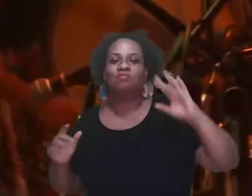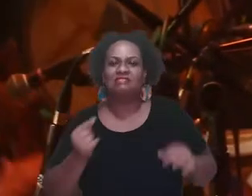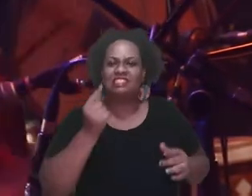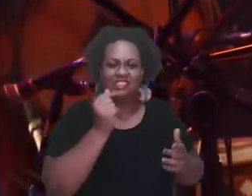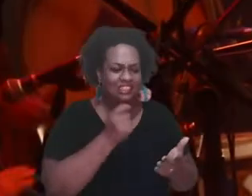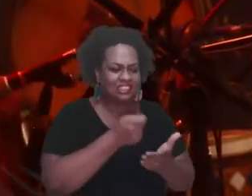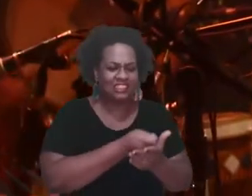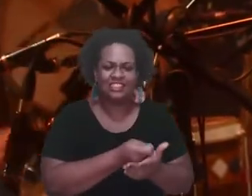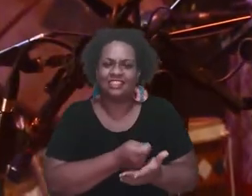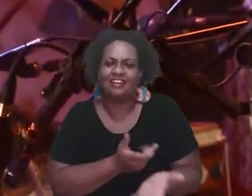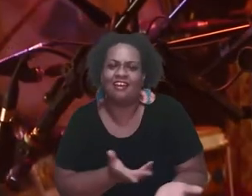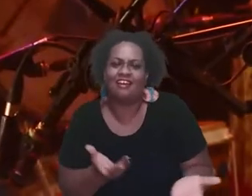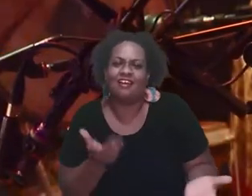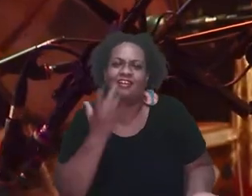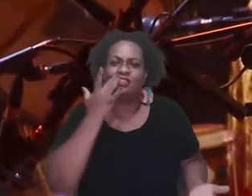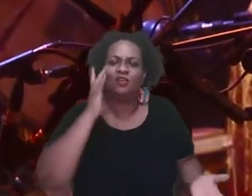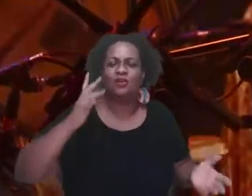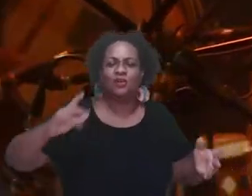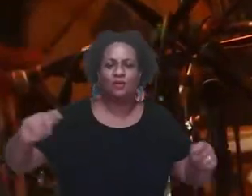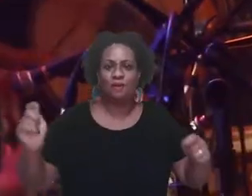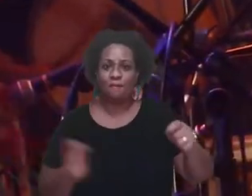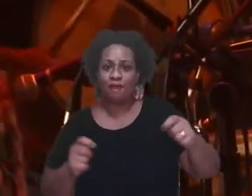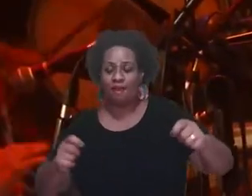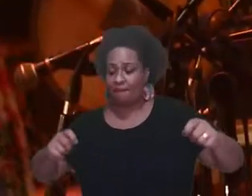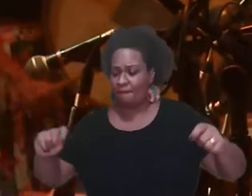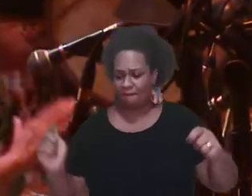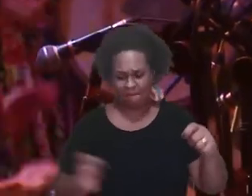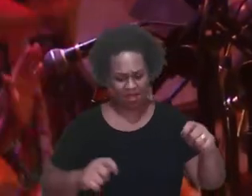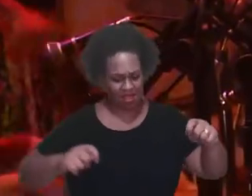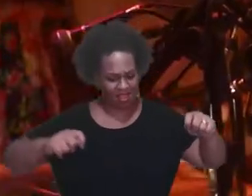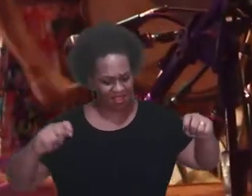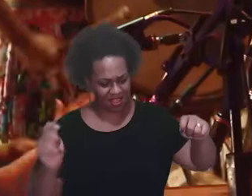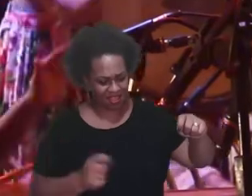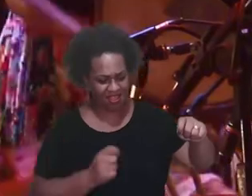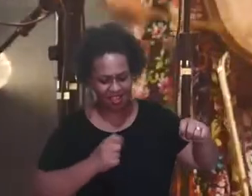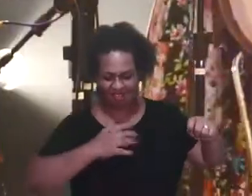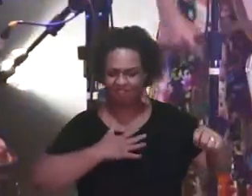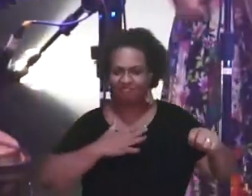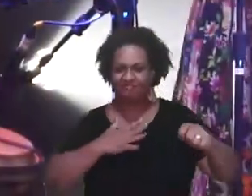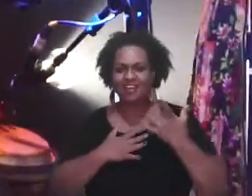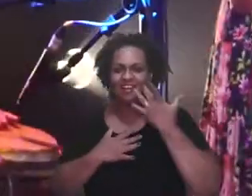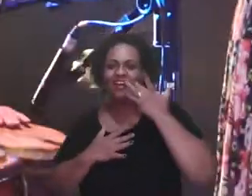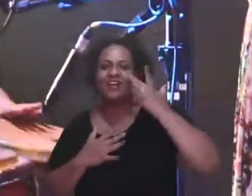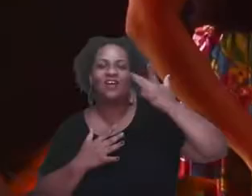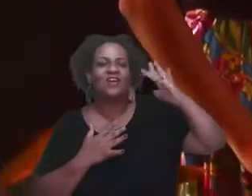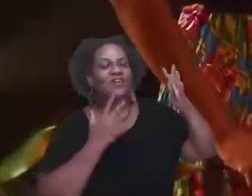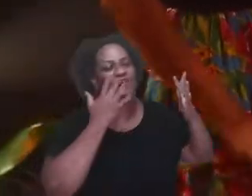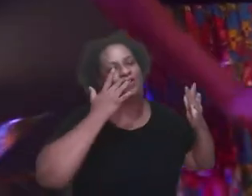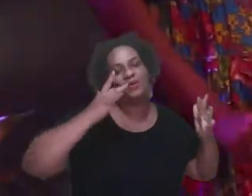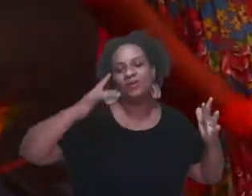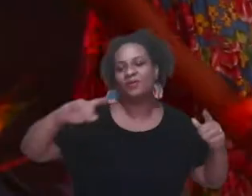não há dinheiro que faz é meu de novo não há dinheiro que vai vagabundo é meu